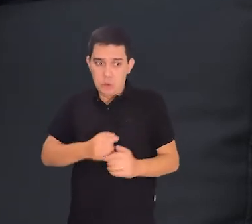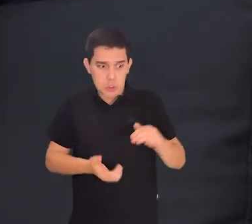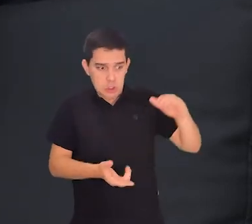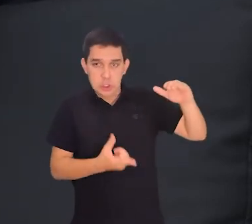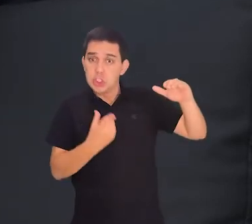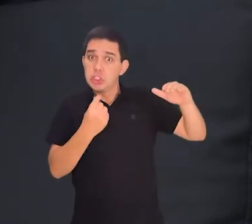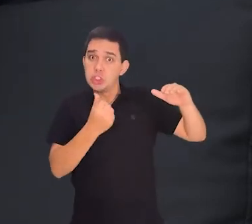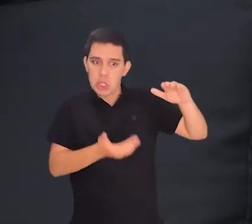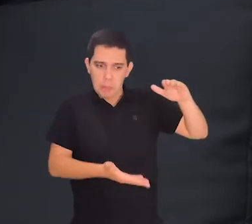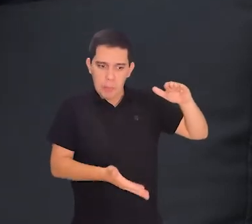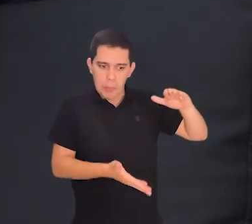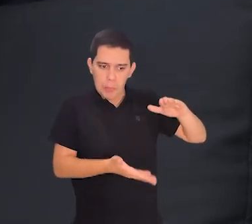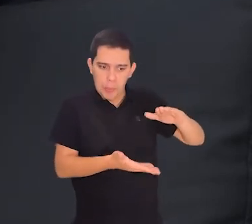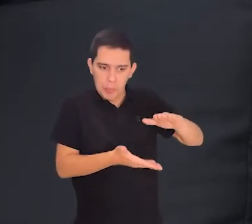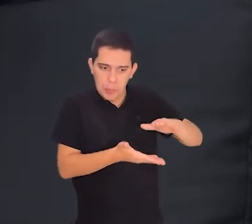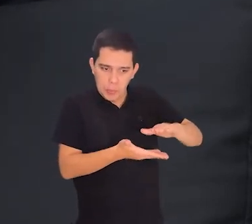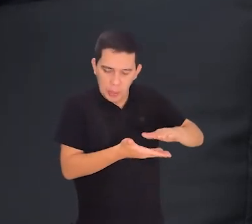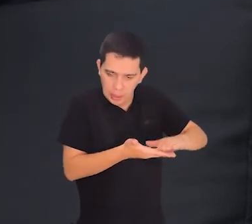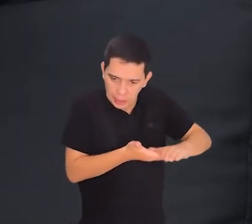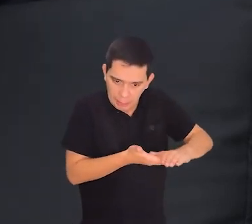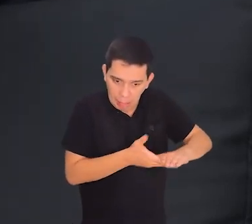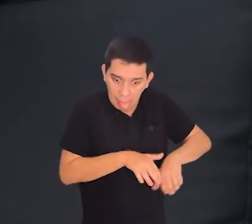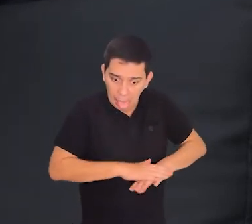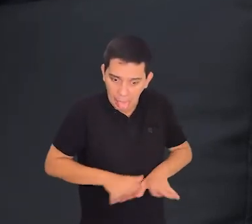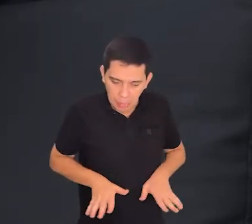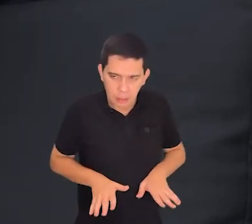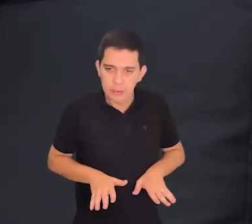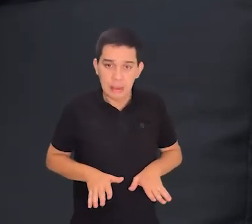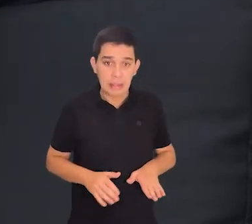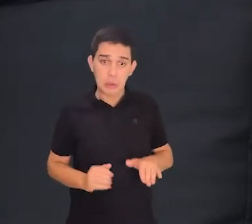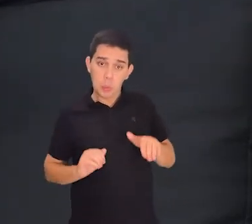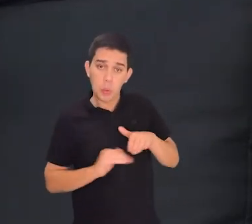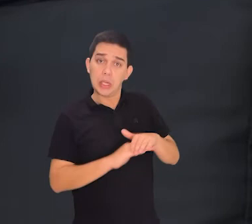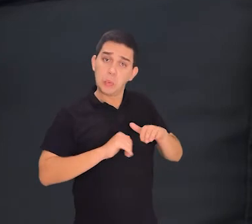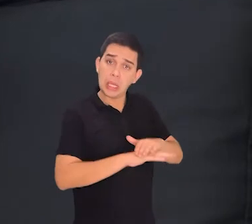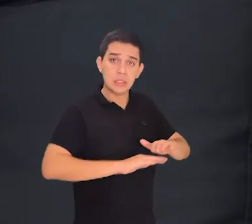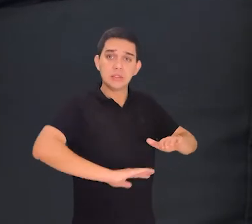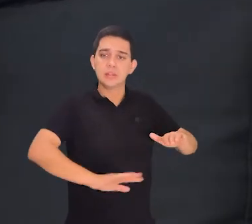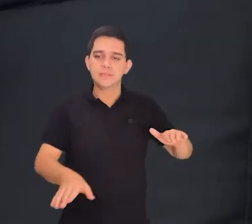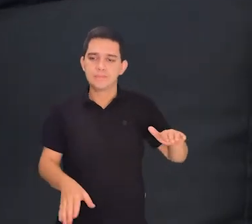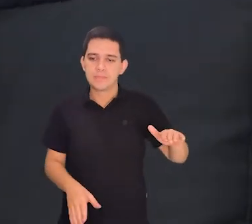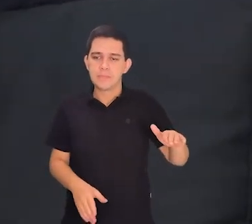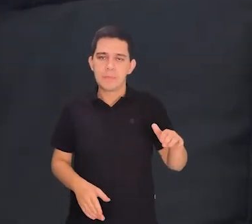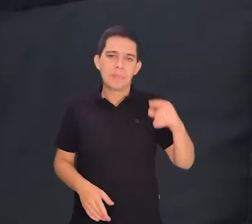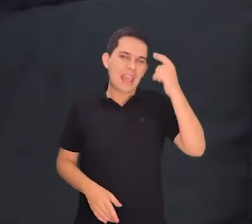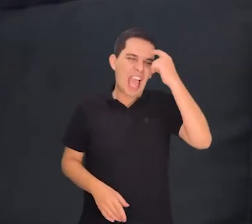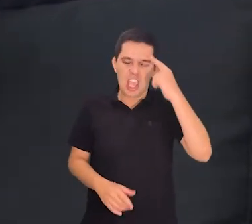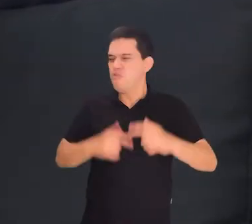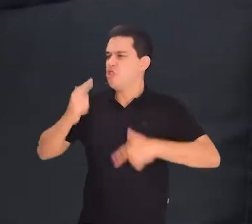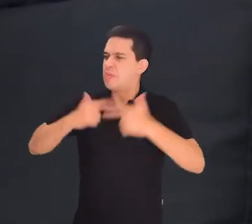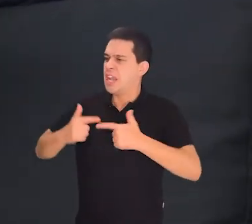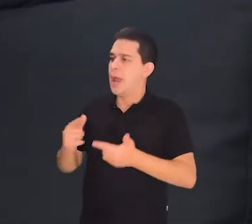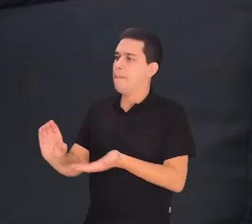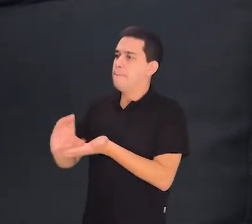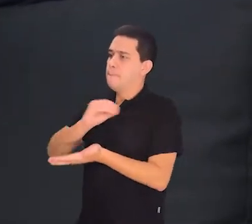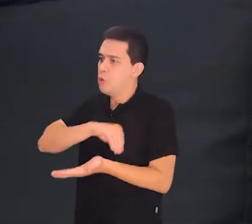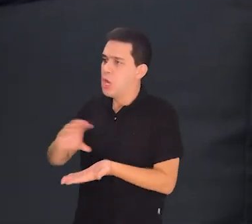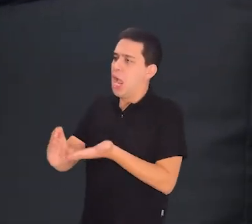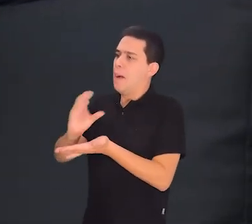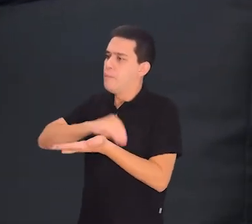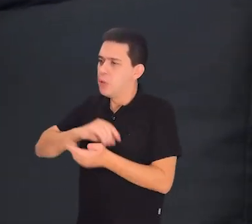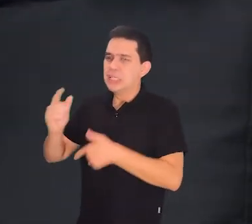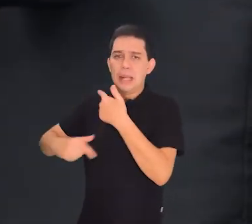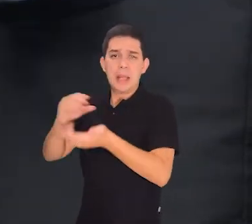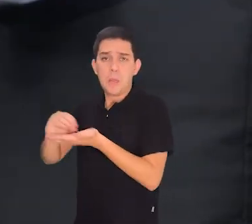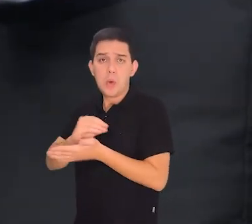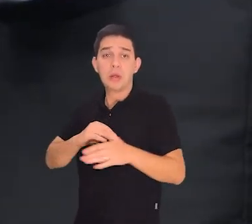por crenças, por a educação que vem dos pais, enfim, e por aí vai, e acreditam que não, eu vou trabalhar para ganhar dinheiro. Ele passa a vida inteira correndo atrás do